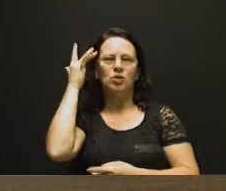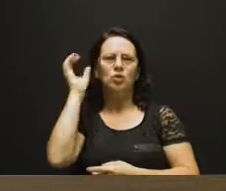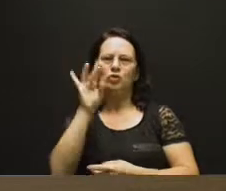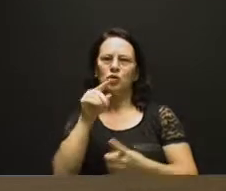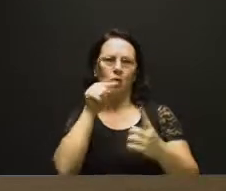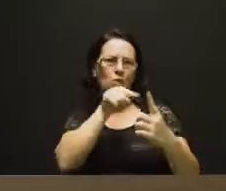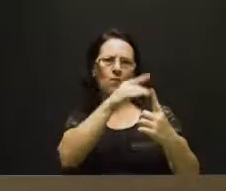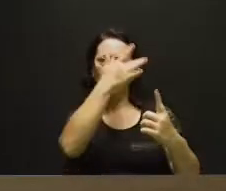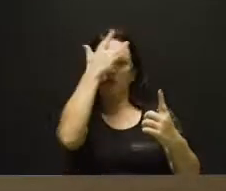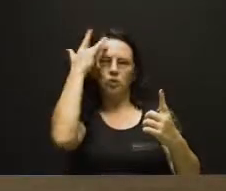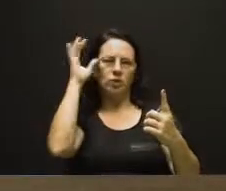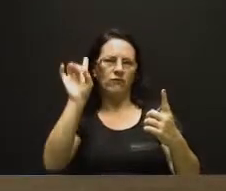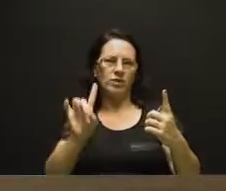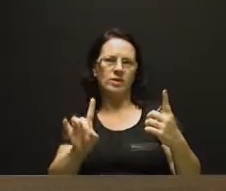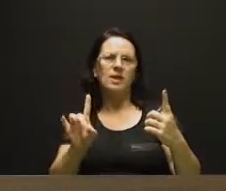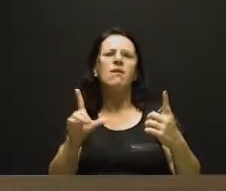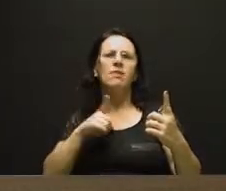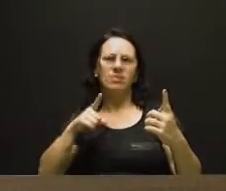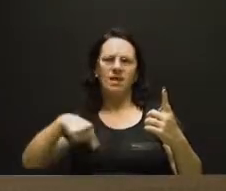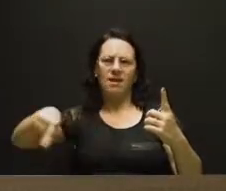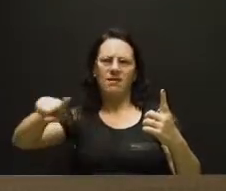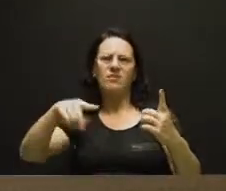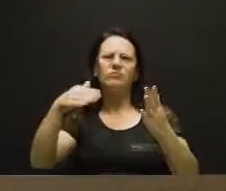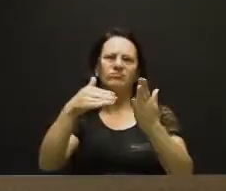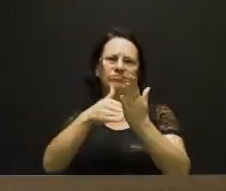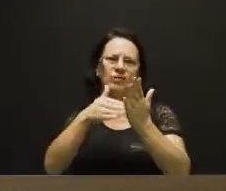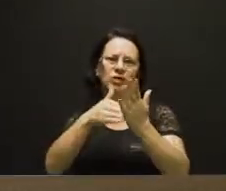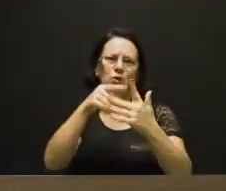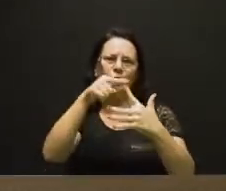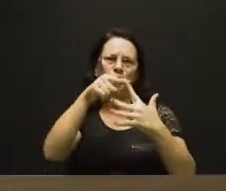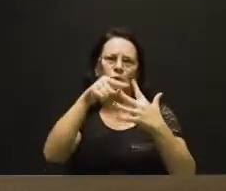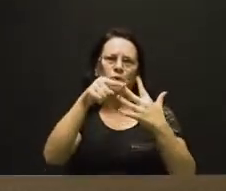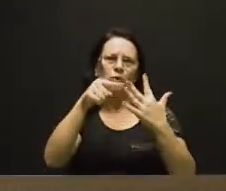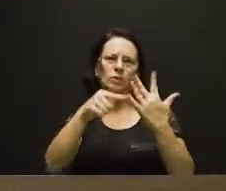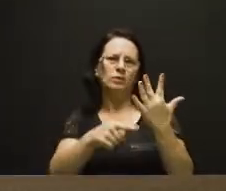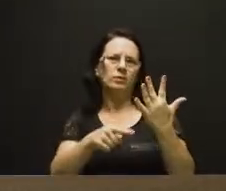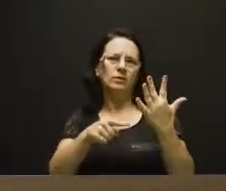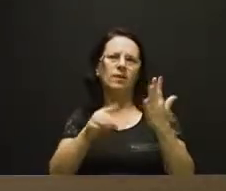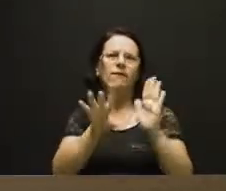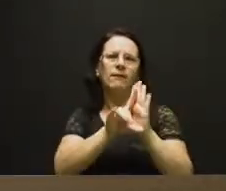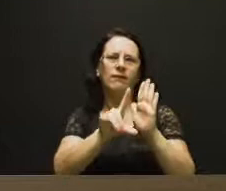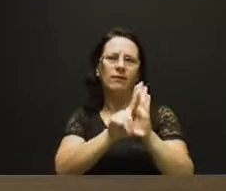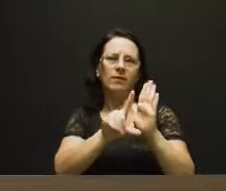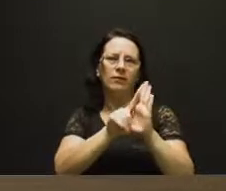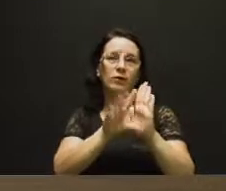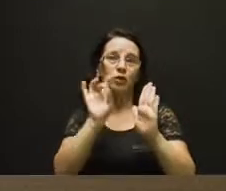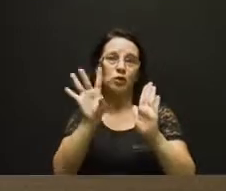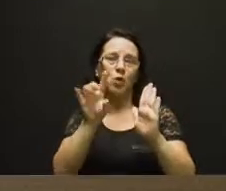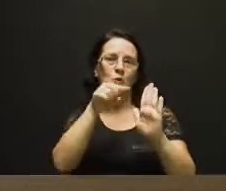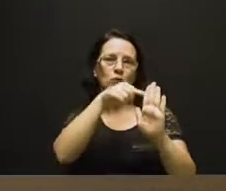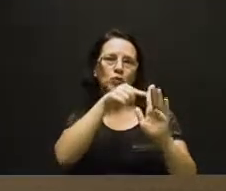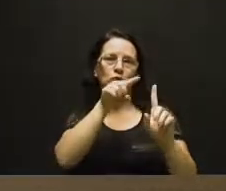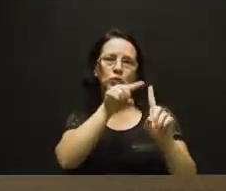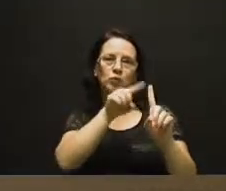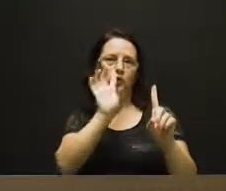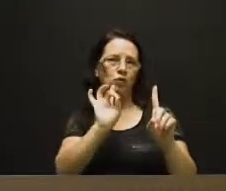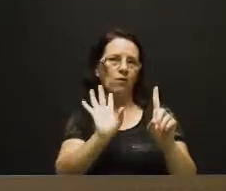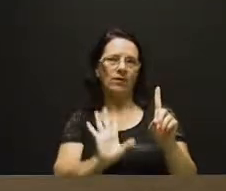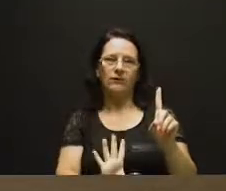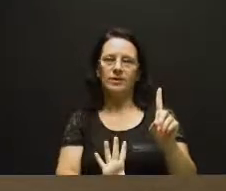com deficiência a gente pode ver que barreira é um ou mais indivíduos que é o que a lei fala ela não falou sobre um dia com